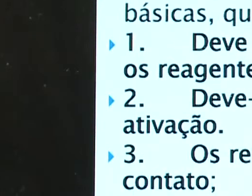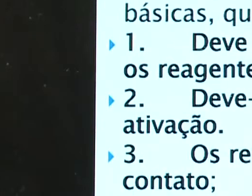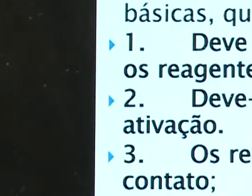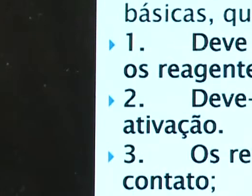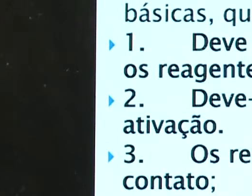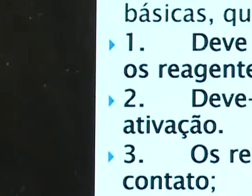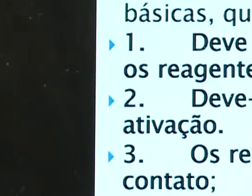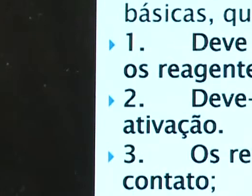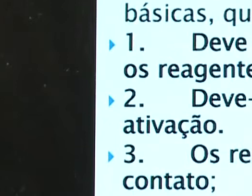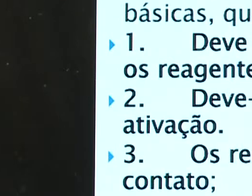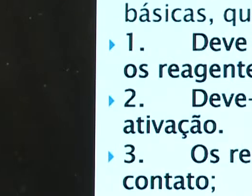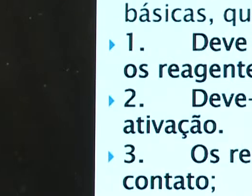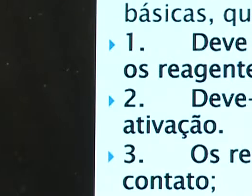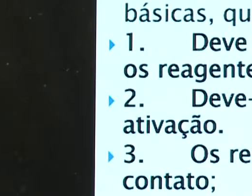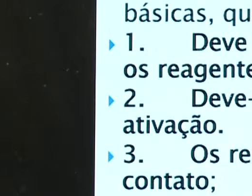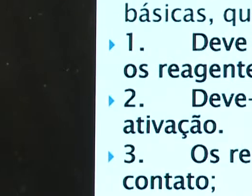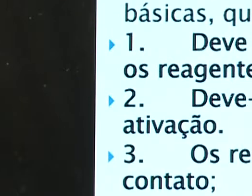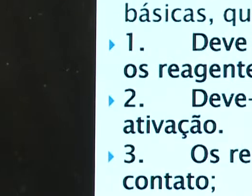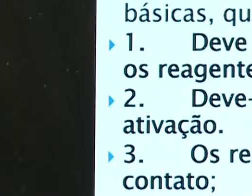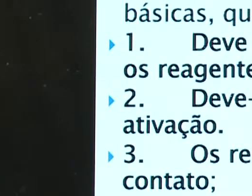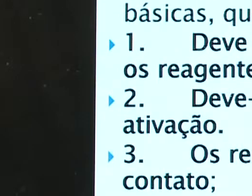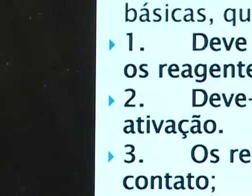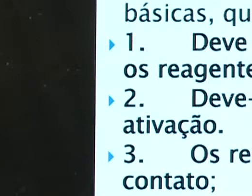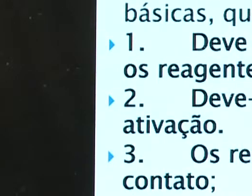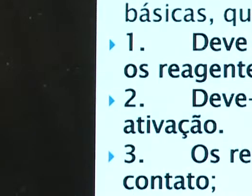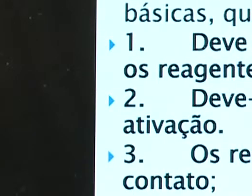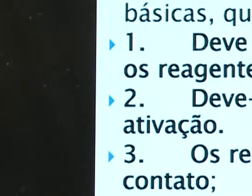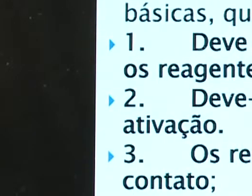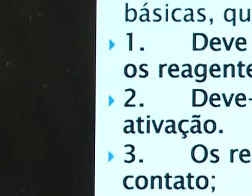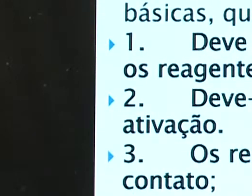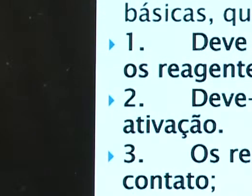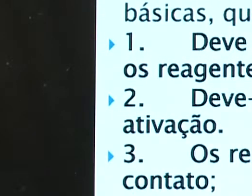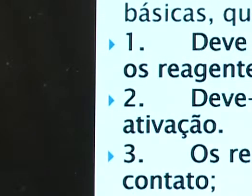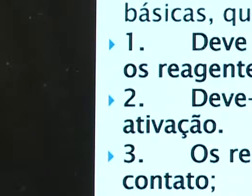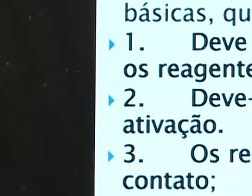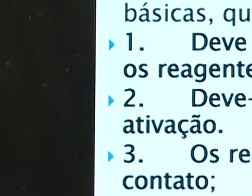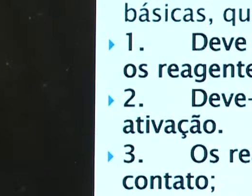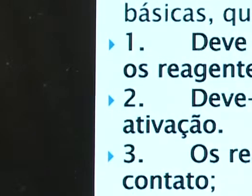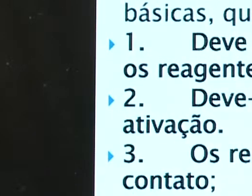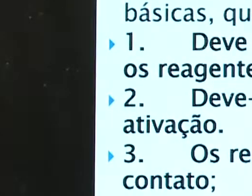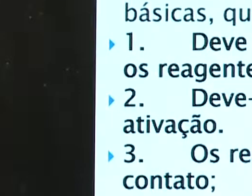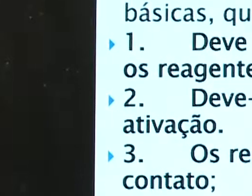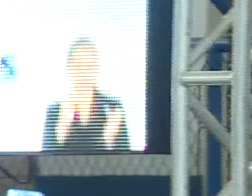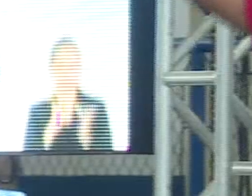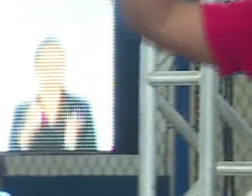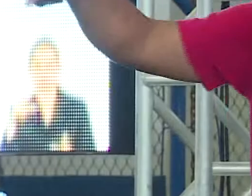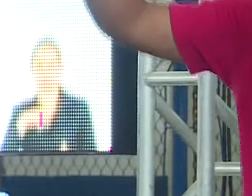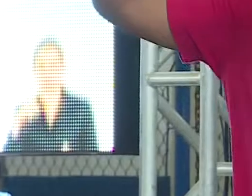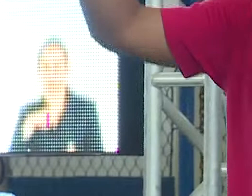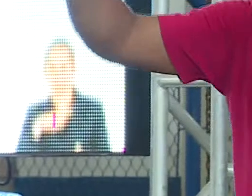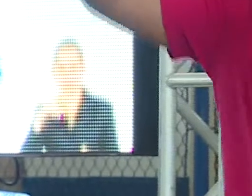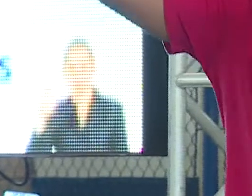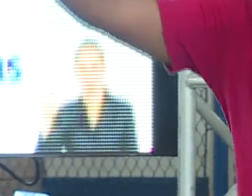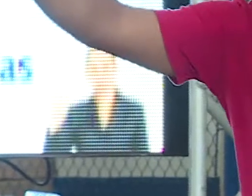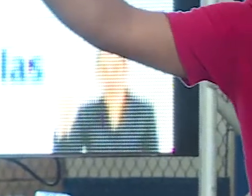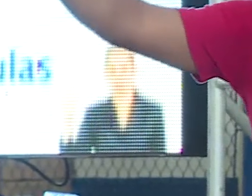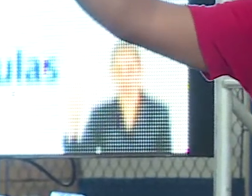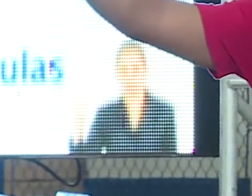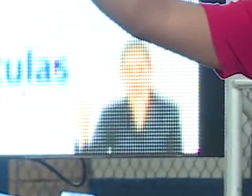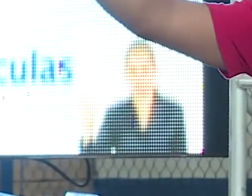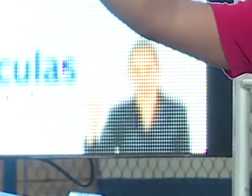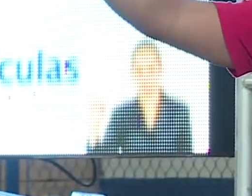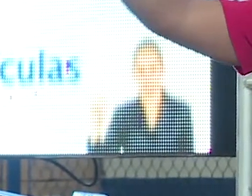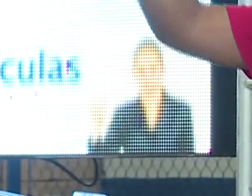ser efetivo. Vicente, o que é contato efetivo? É aquele contato que faz o quê? Provoca a